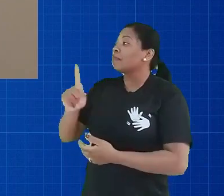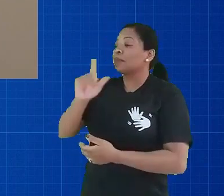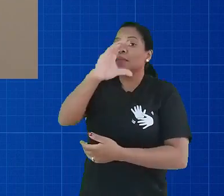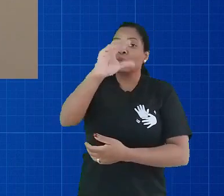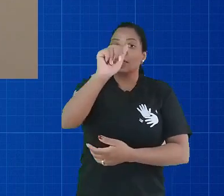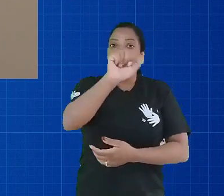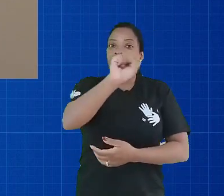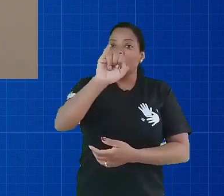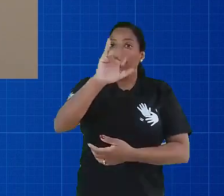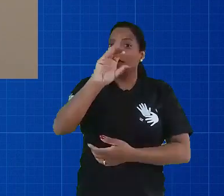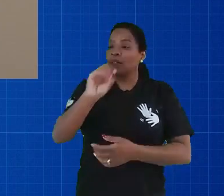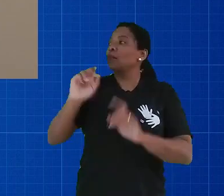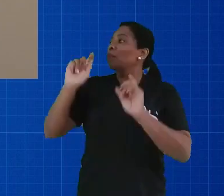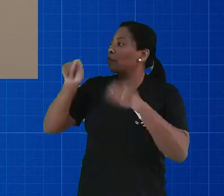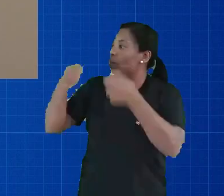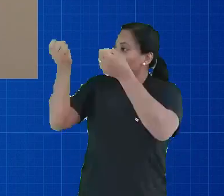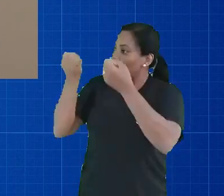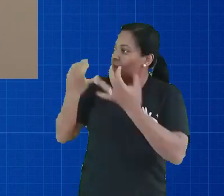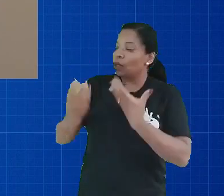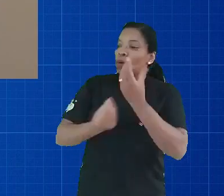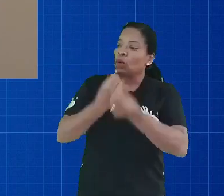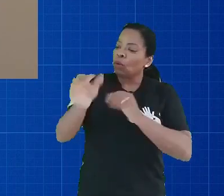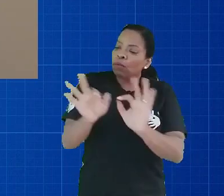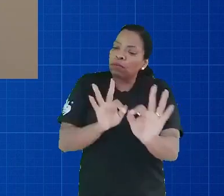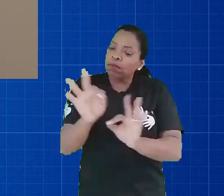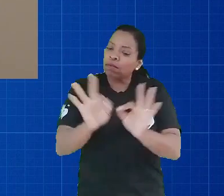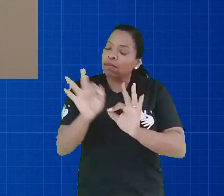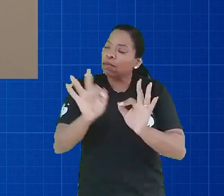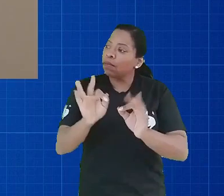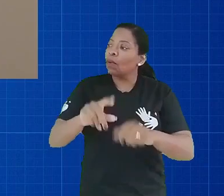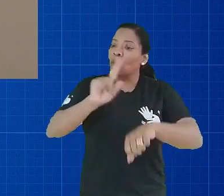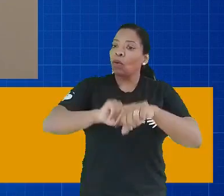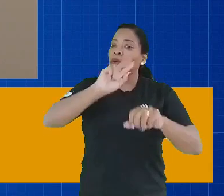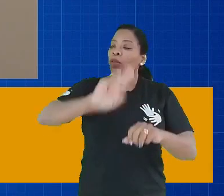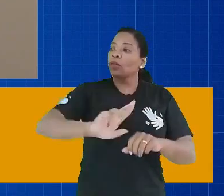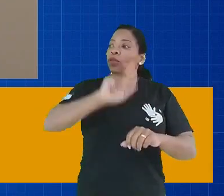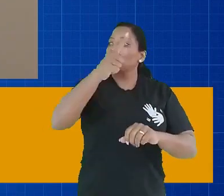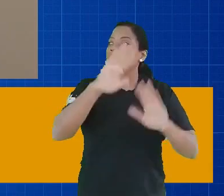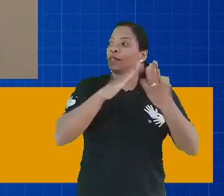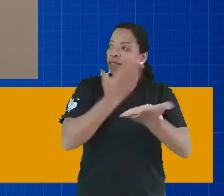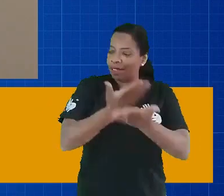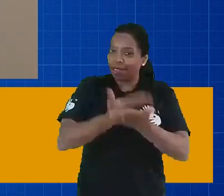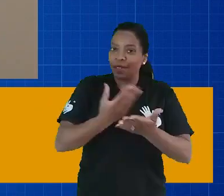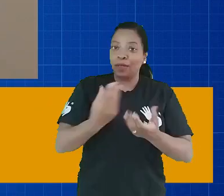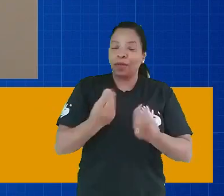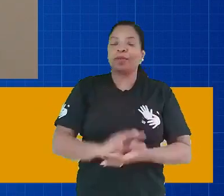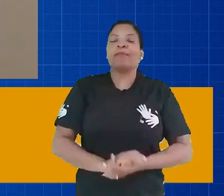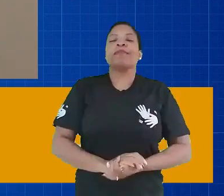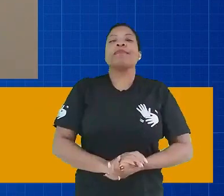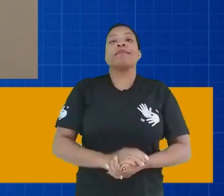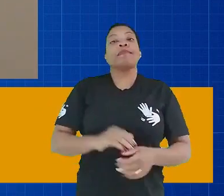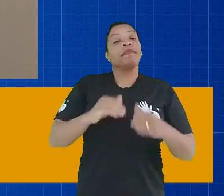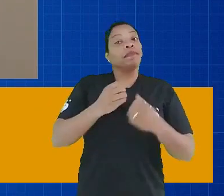como que acontecem esses projetos em contraturno nas escolas. Bom, antes de falar de como que acontecem os